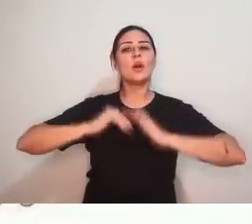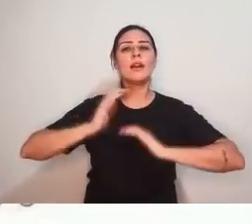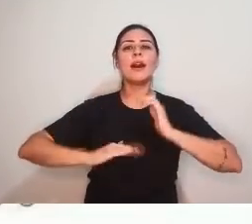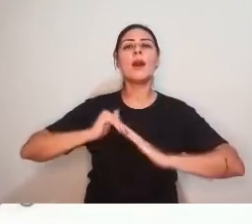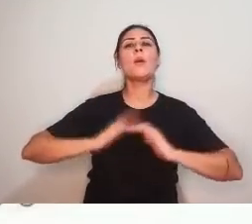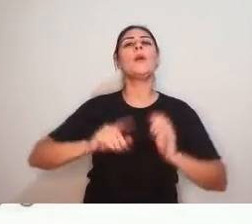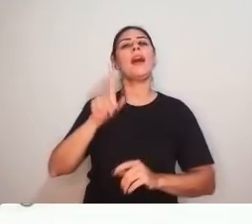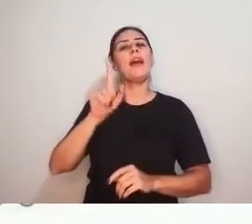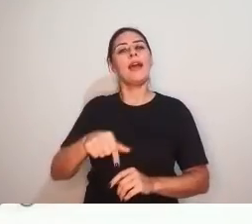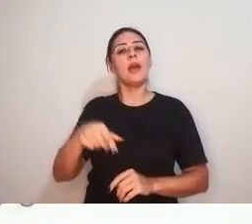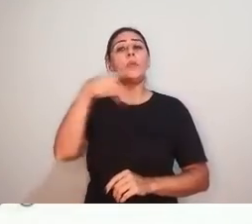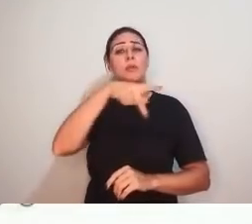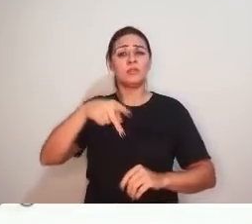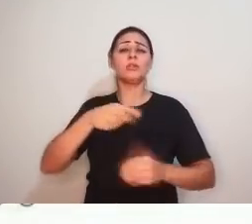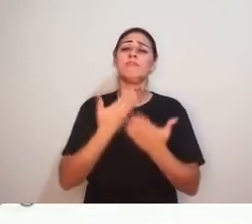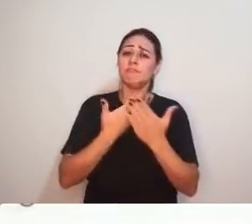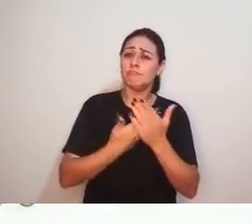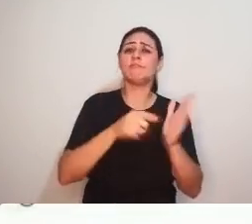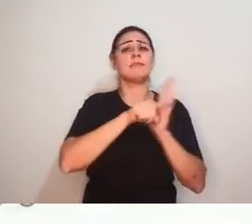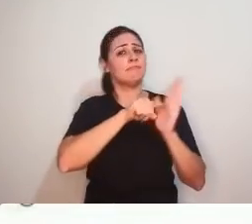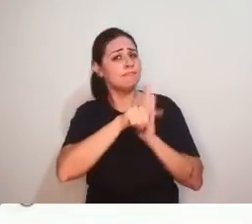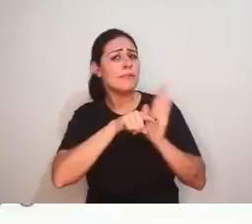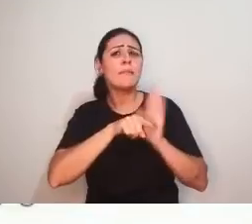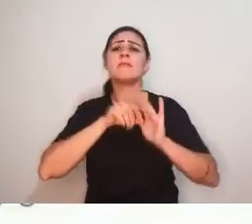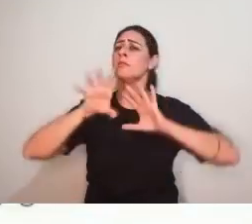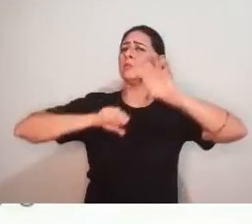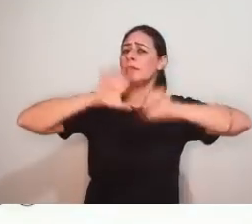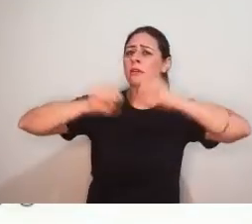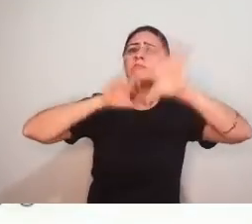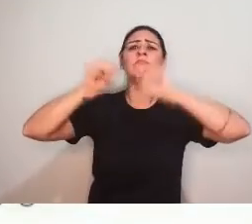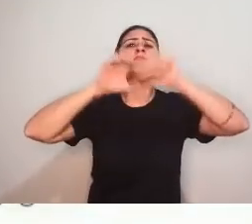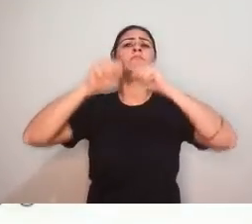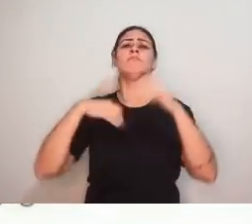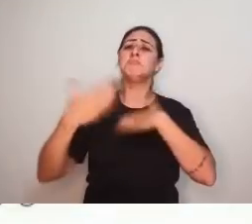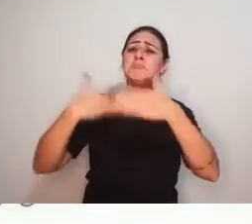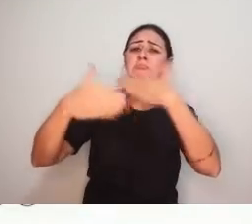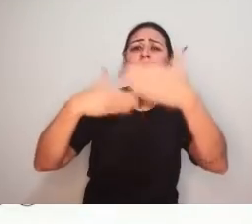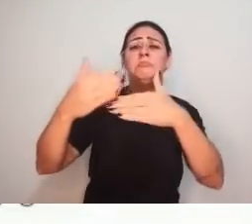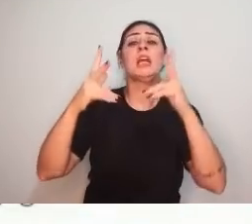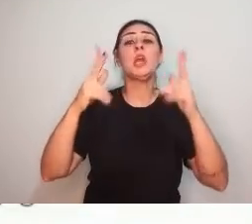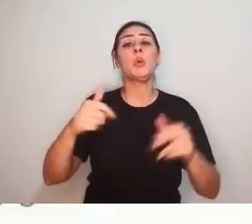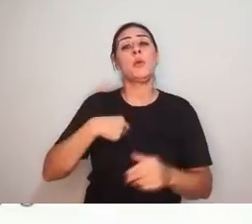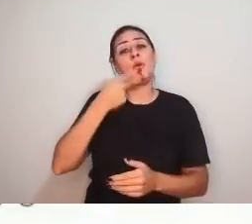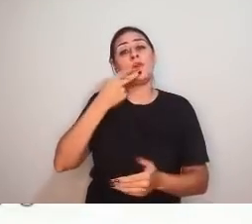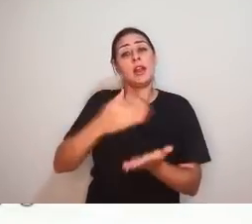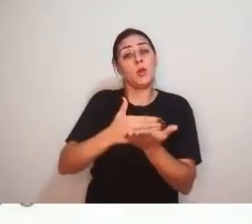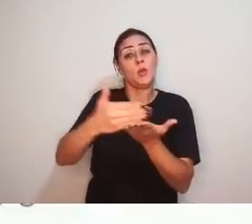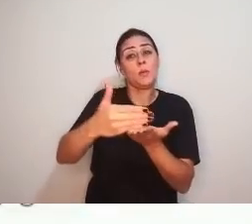profissional, é o docente que participa de ações de formação contínua, como eu disse lá no começo da minha fala, né? Eu